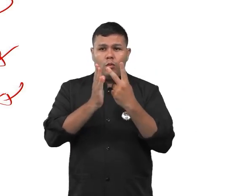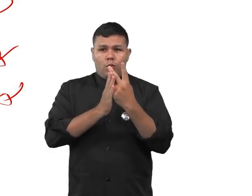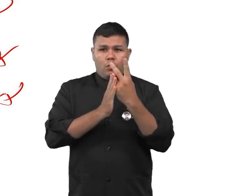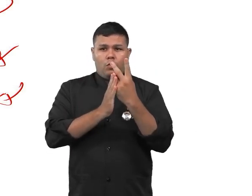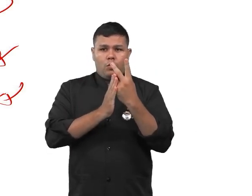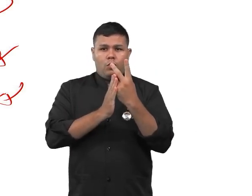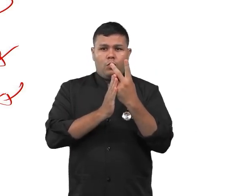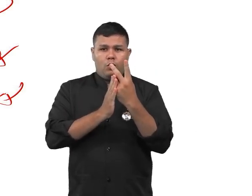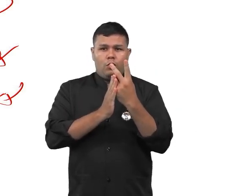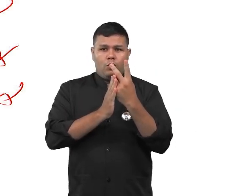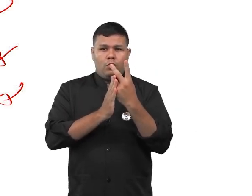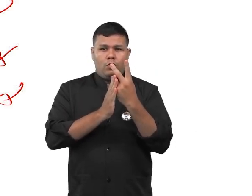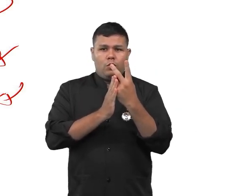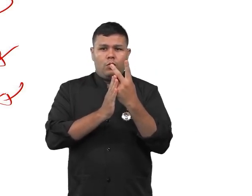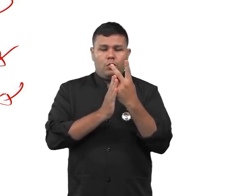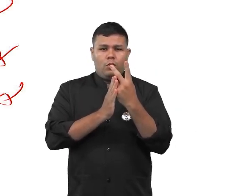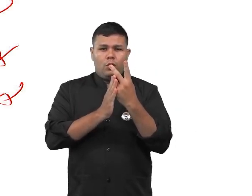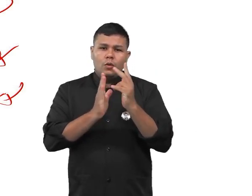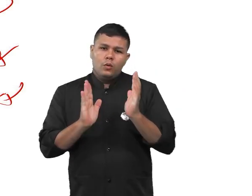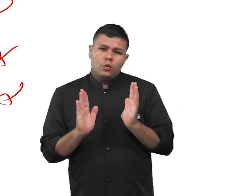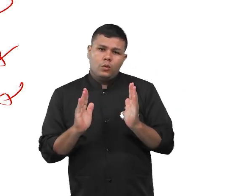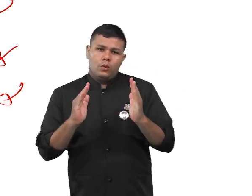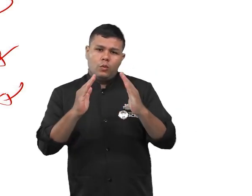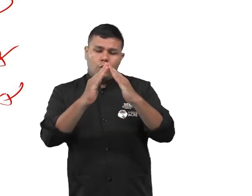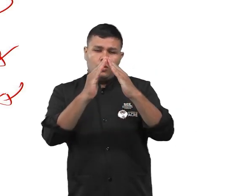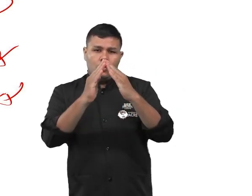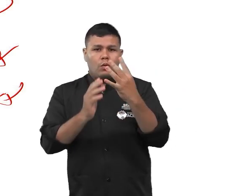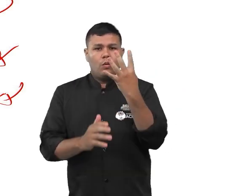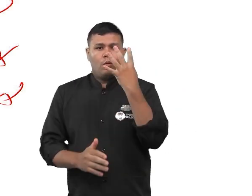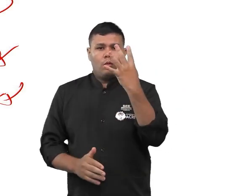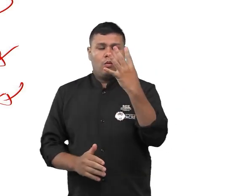de 2023, é 4π,